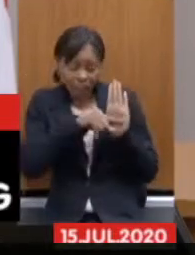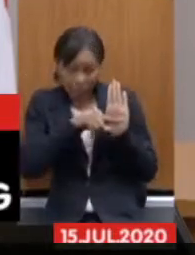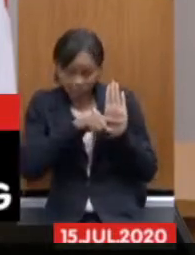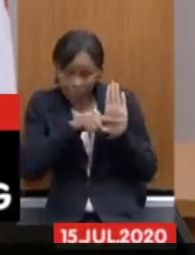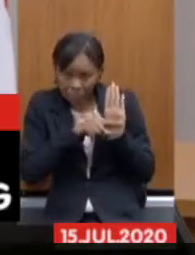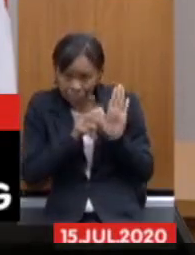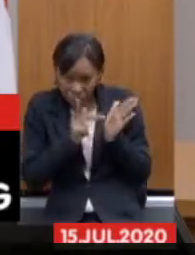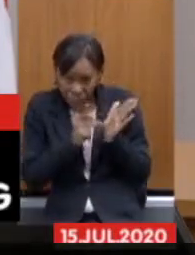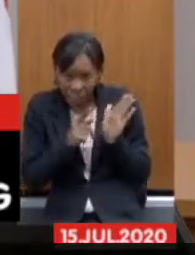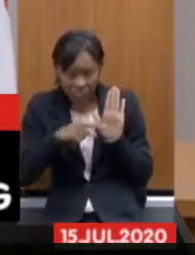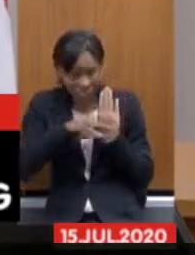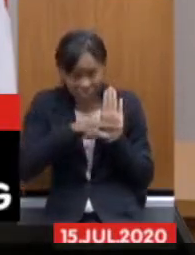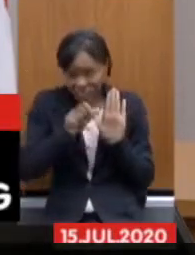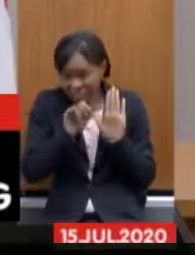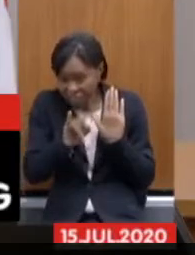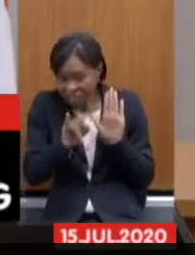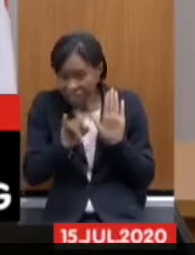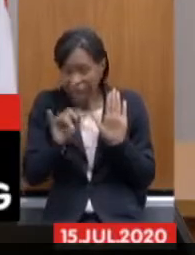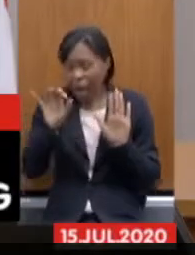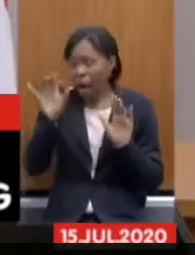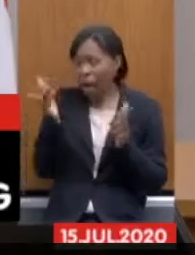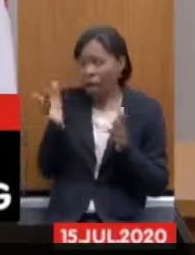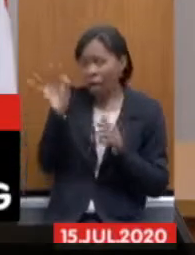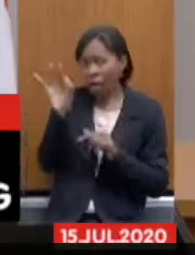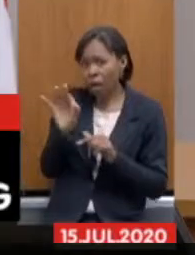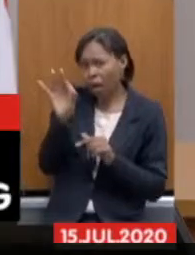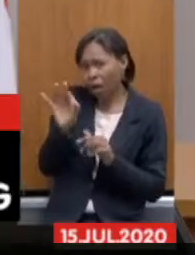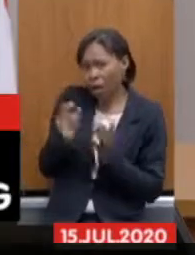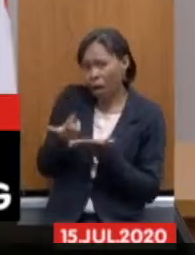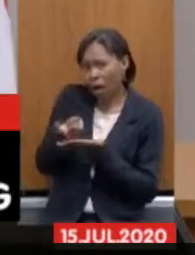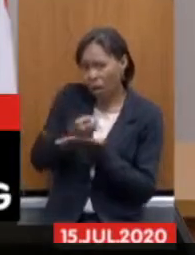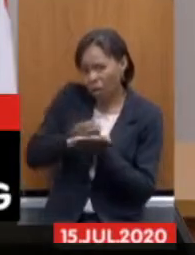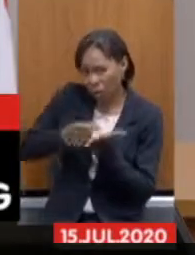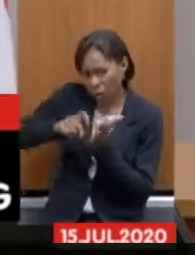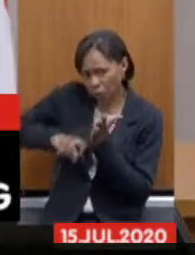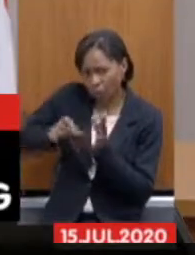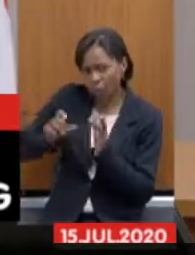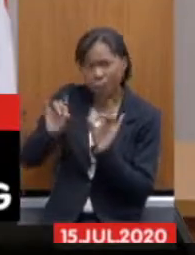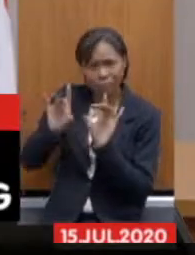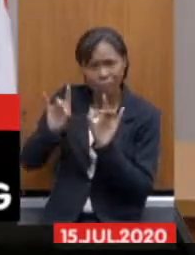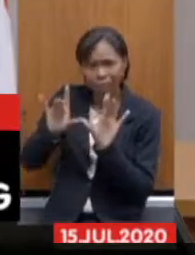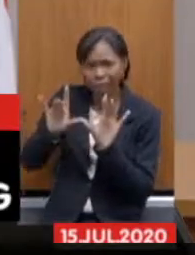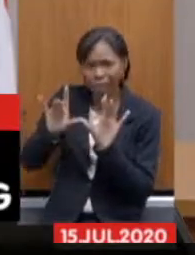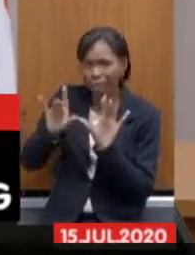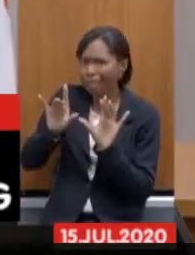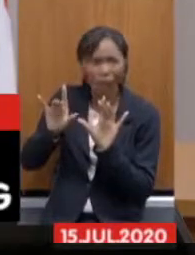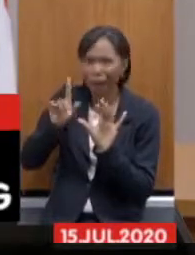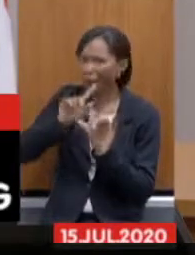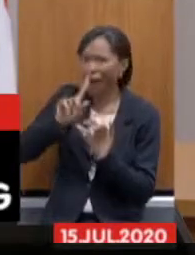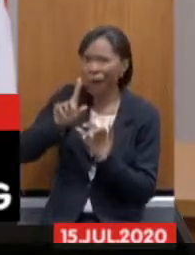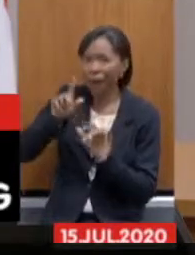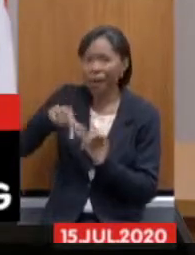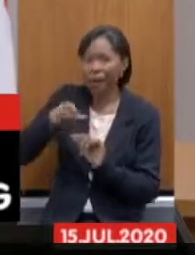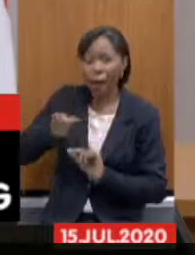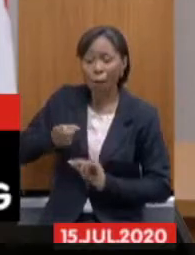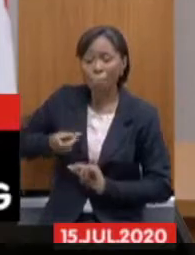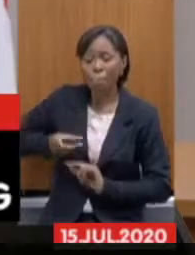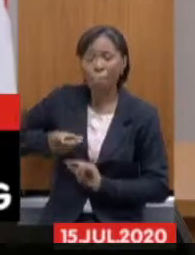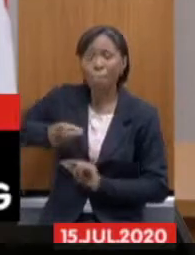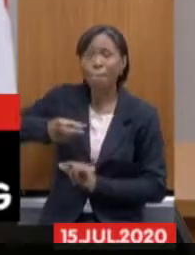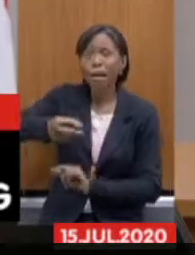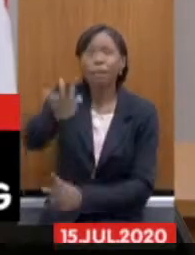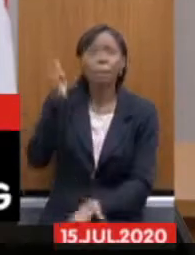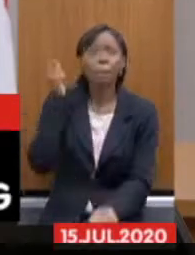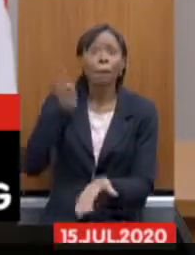ah ah ah líquido extraordinária não seria extraordinária seria perpétua porque você vai se pagar